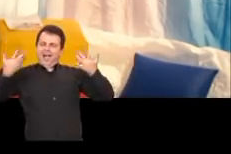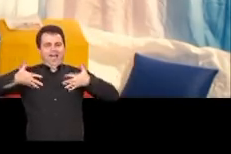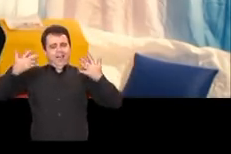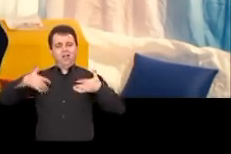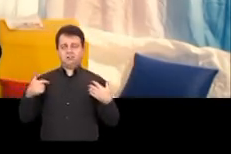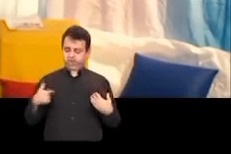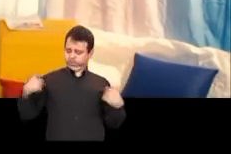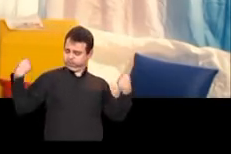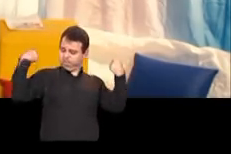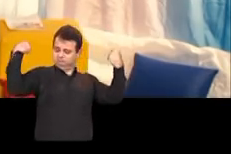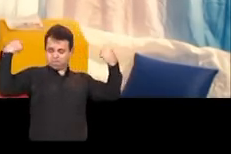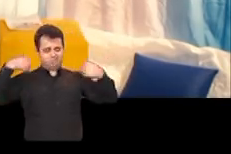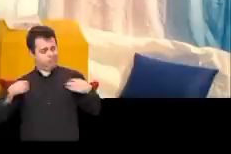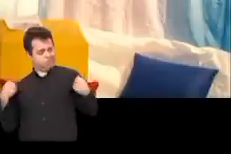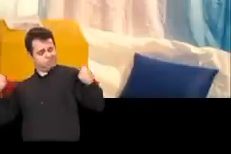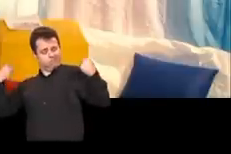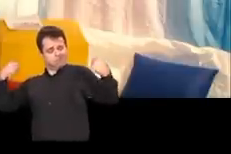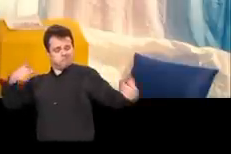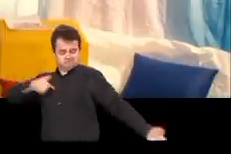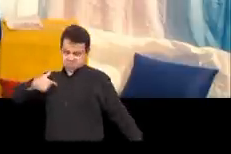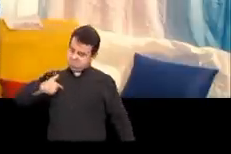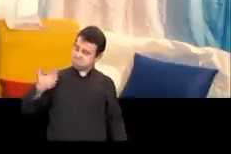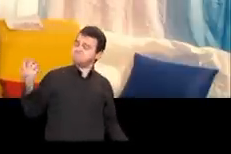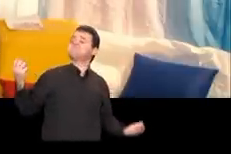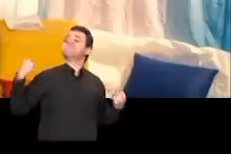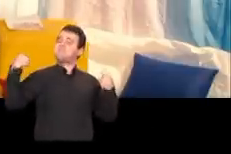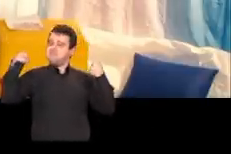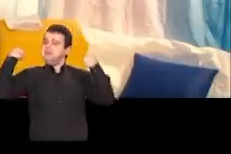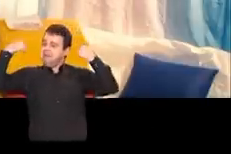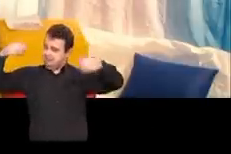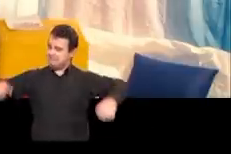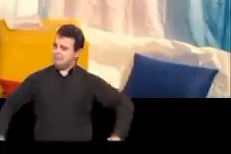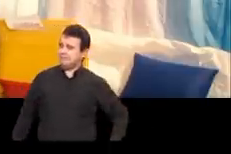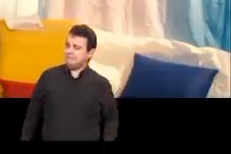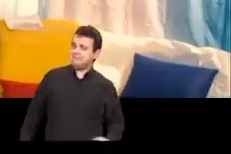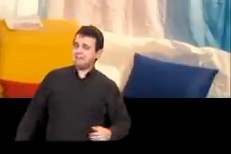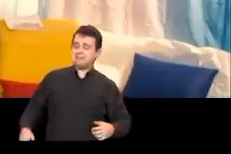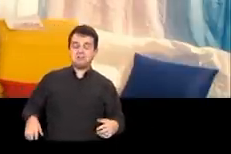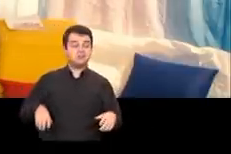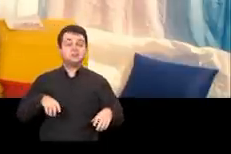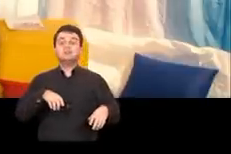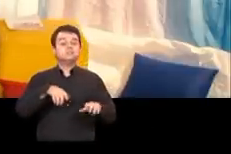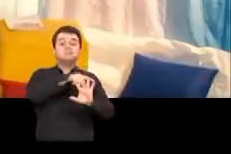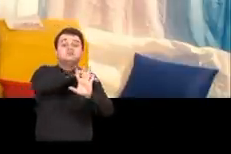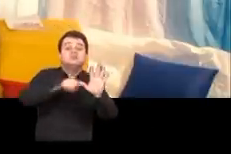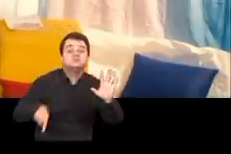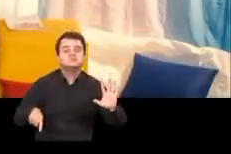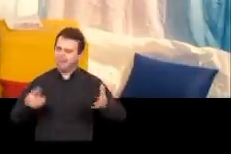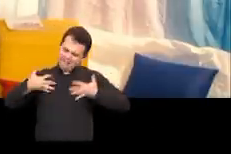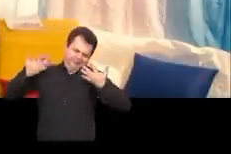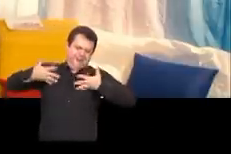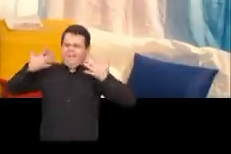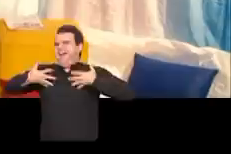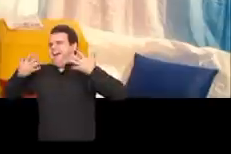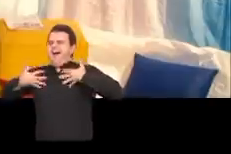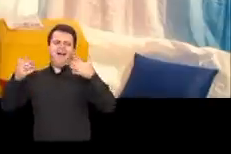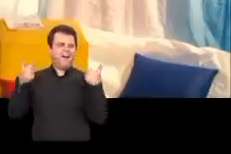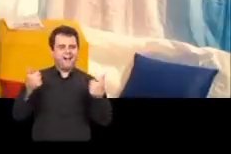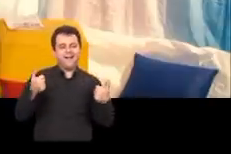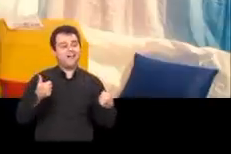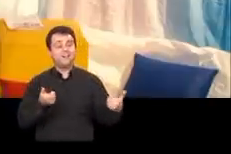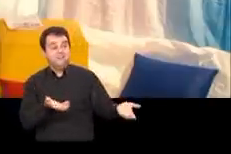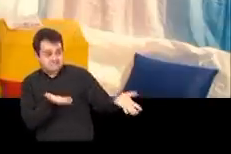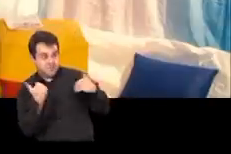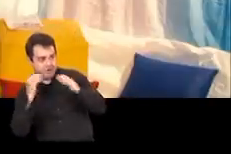sou forte! Eu sou forte! Todos comemoraram e foram